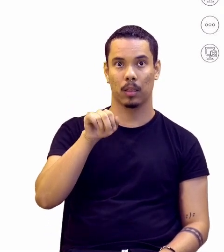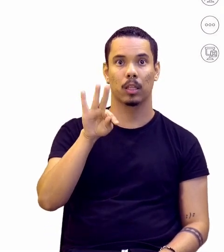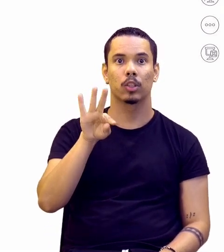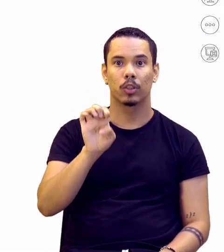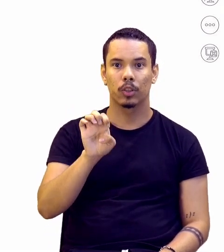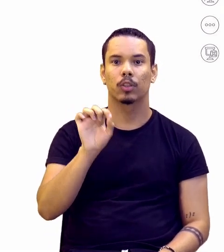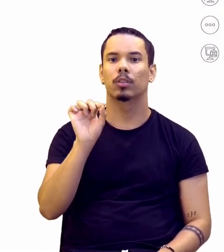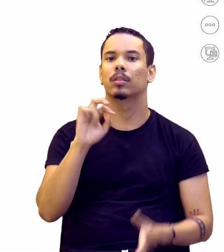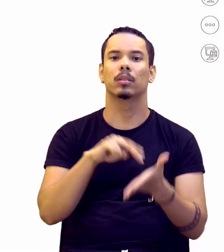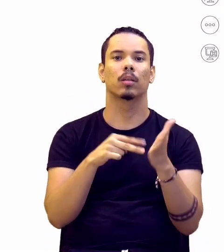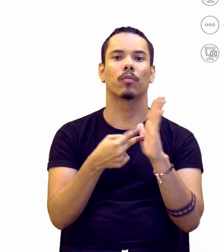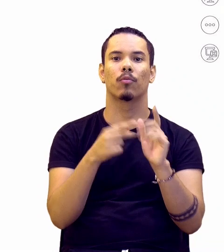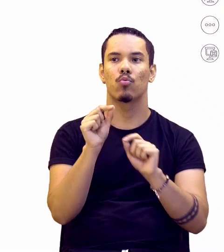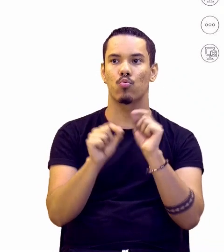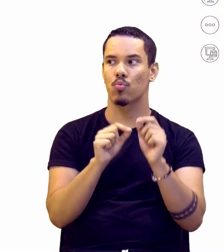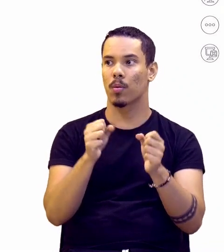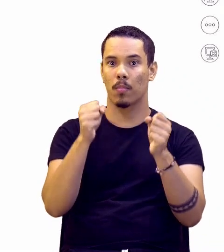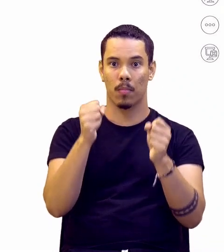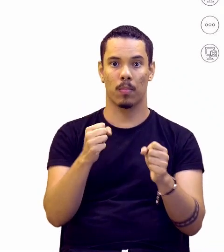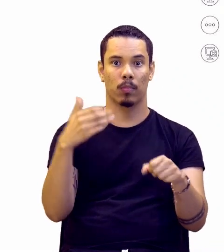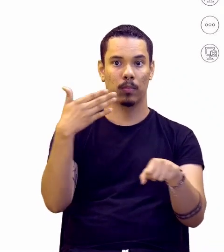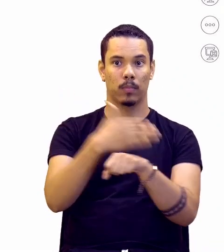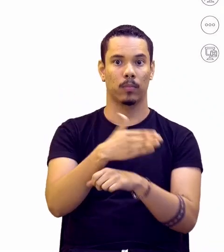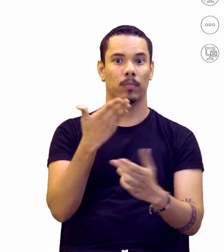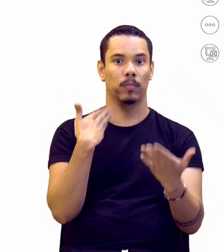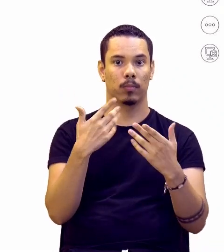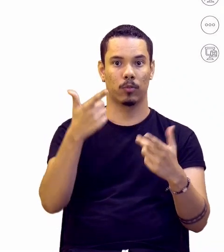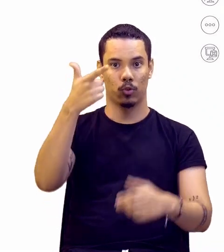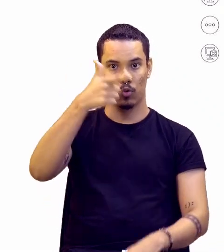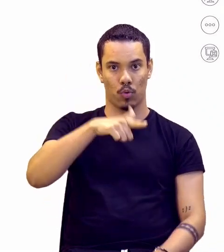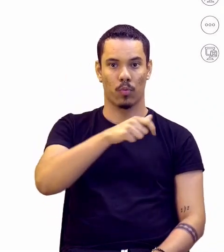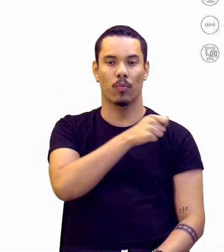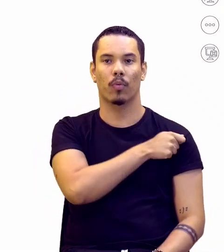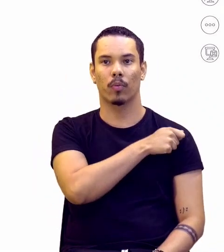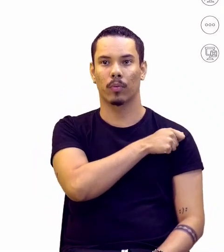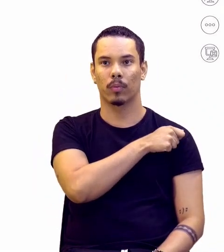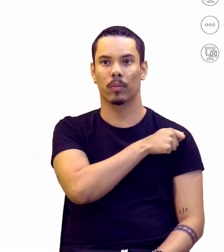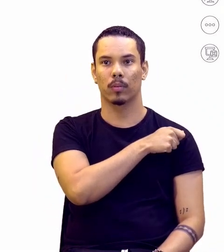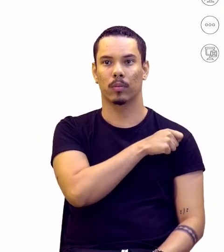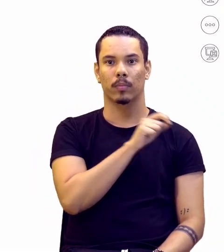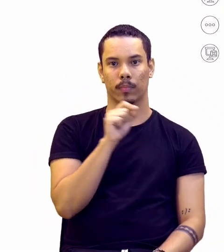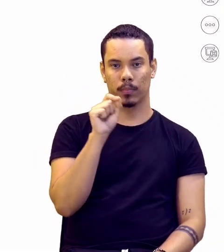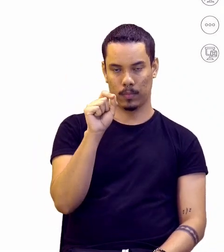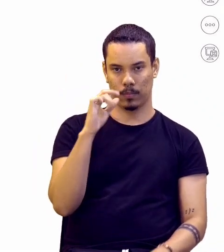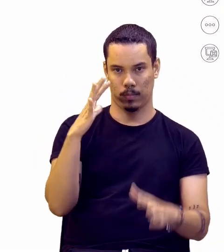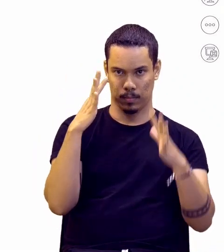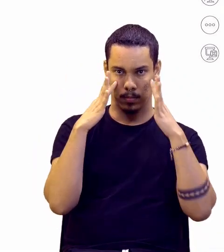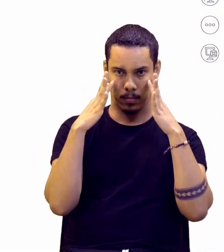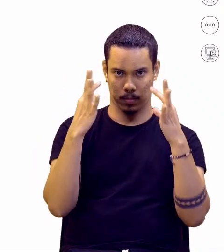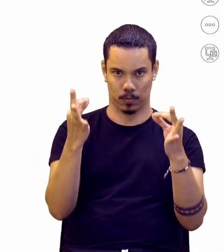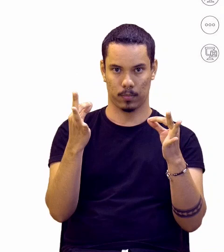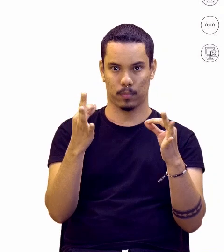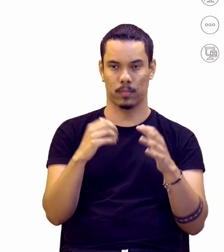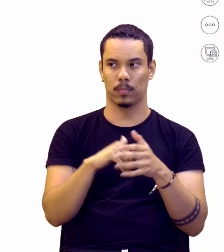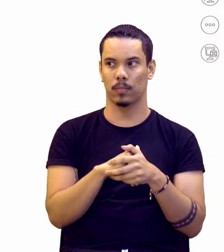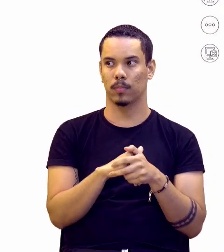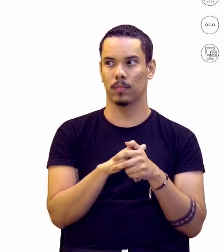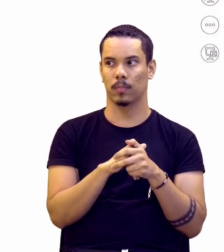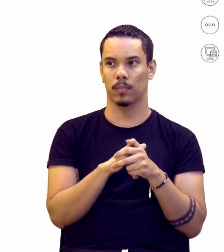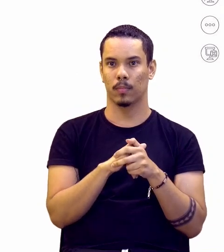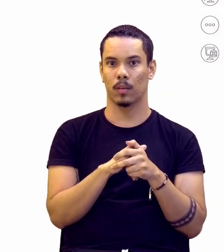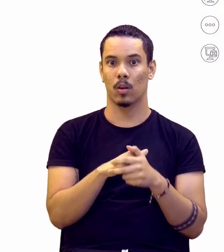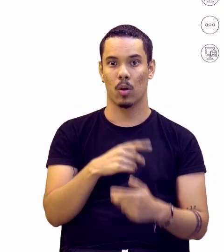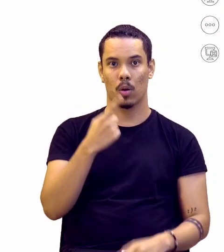só, determinantes. A gente pode chegar e conversar de novo com o nosso aluno. Conversa aí, olha só. Presta atenção. Chega aí com a gente aqui,